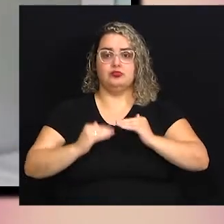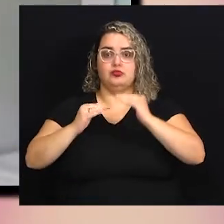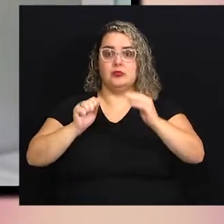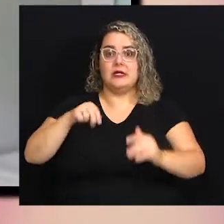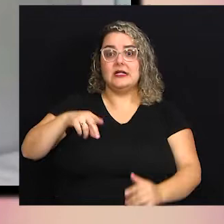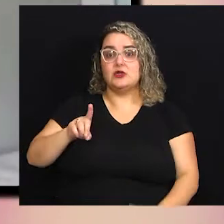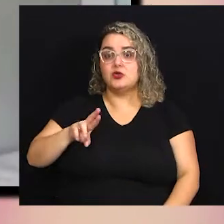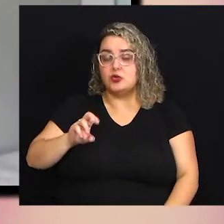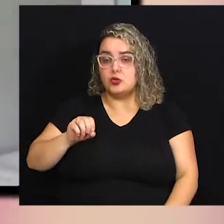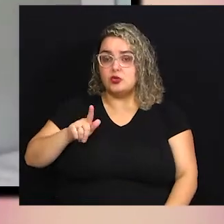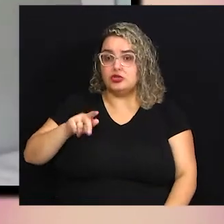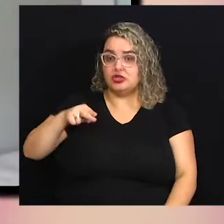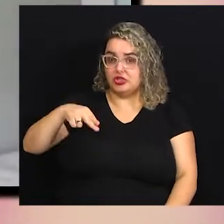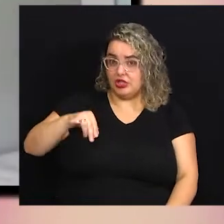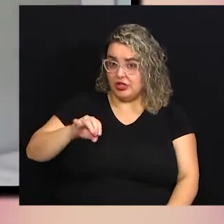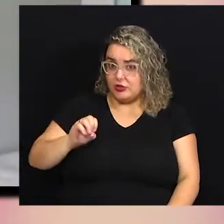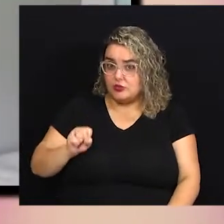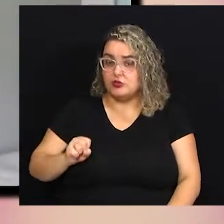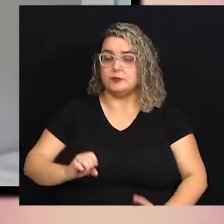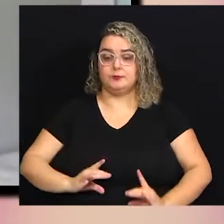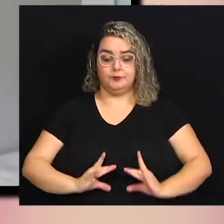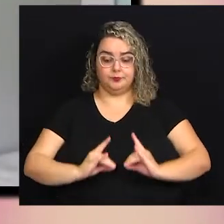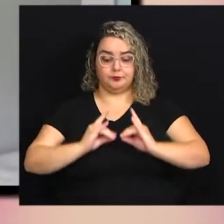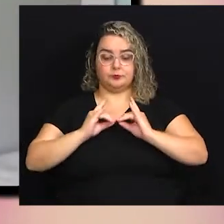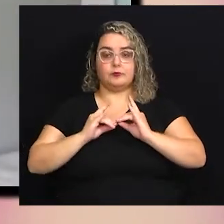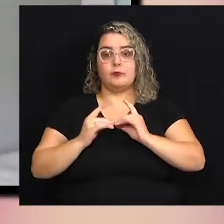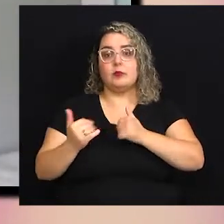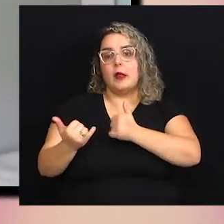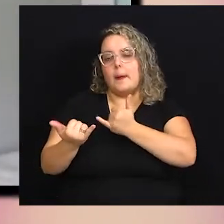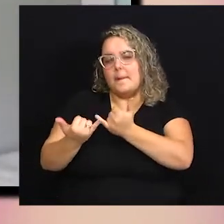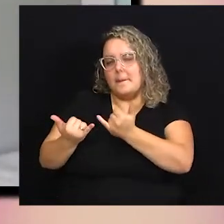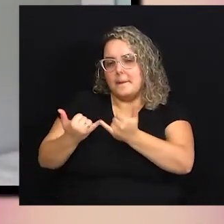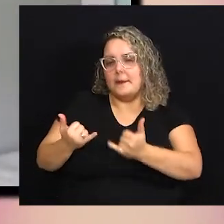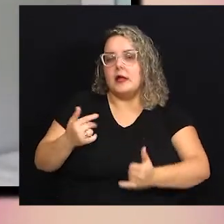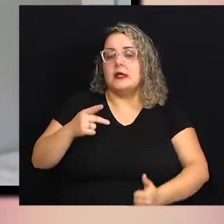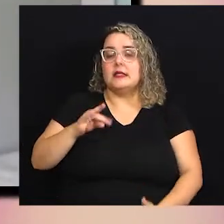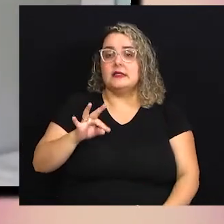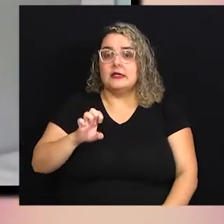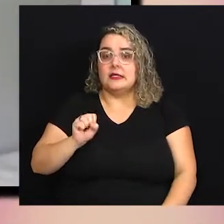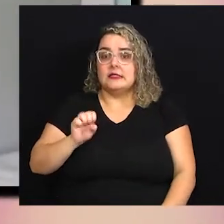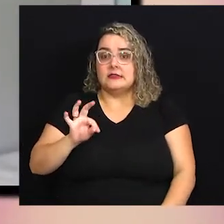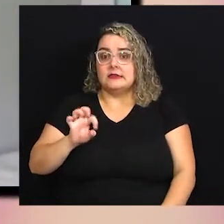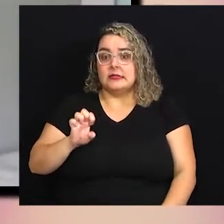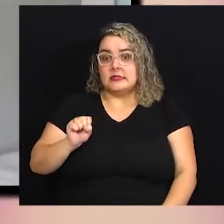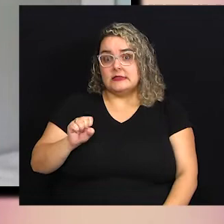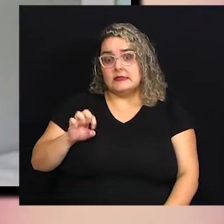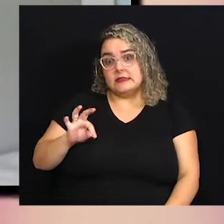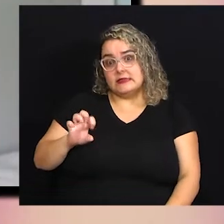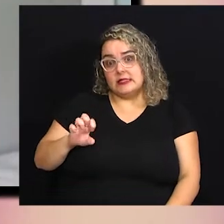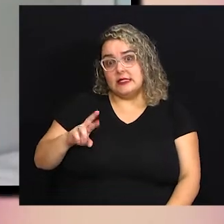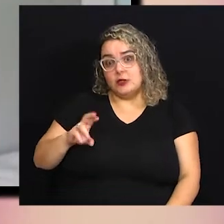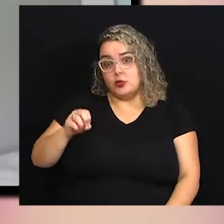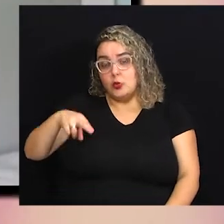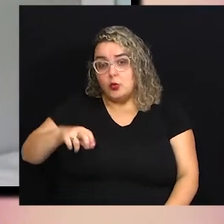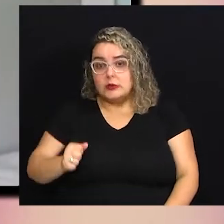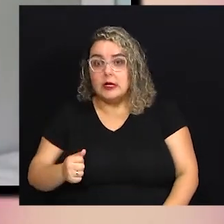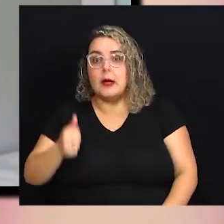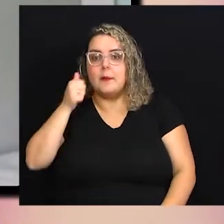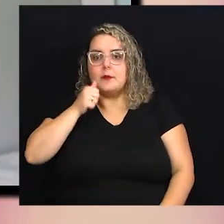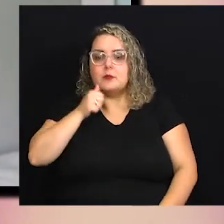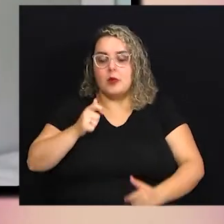chama de androgênios, tá? São hormônios da família da testosterona, então são meninas, mulheres que têm uma